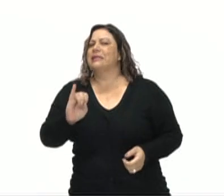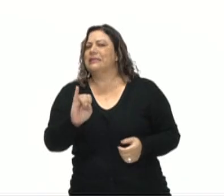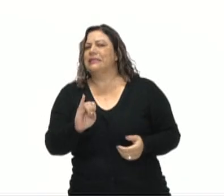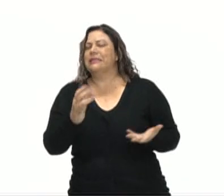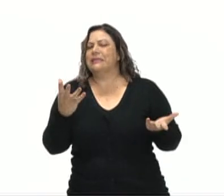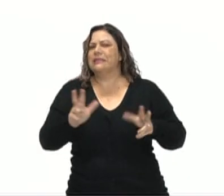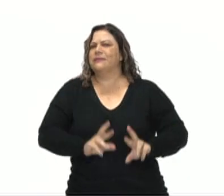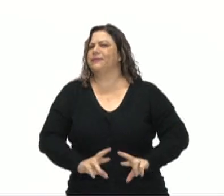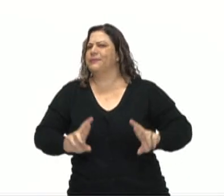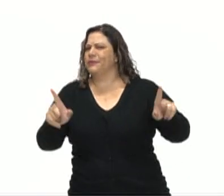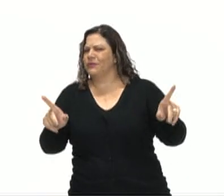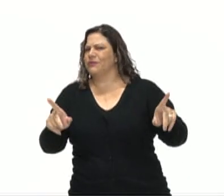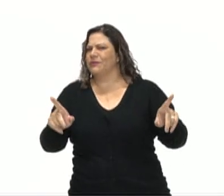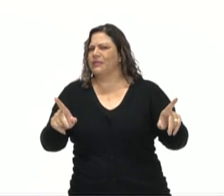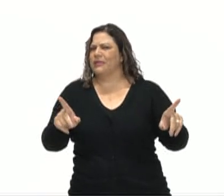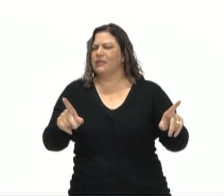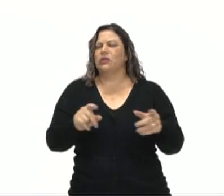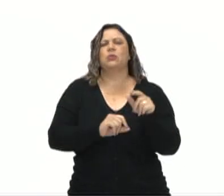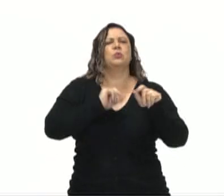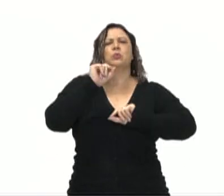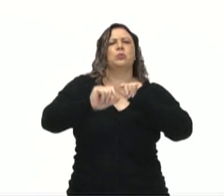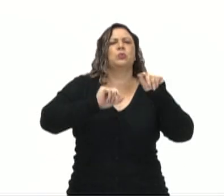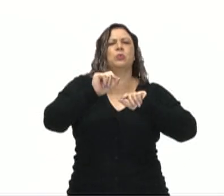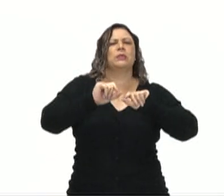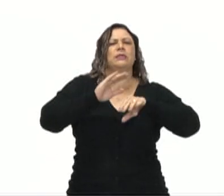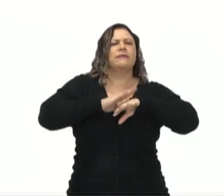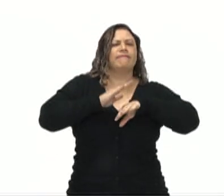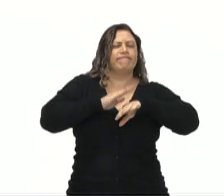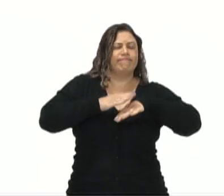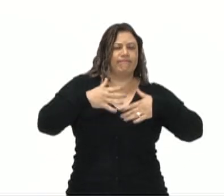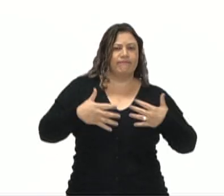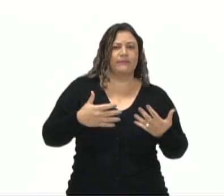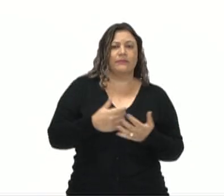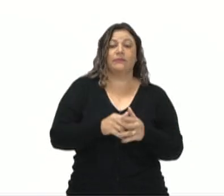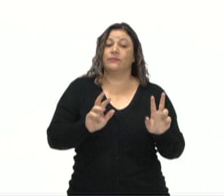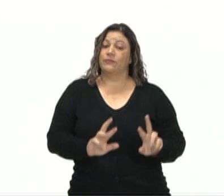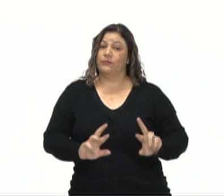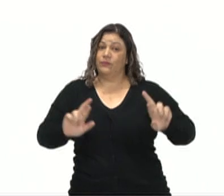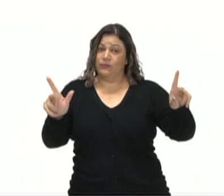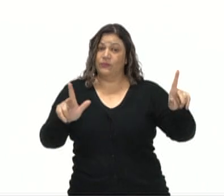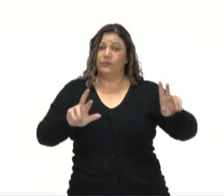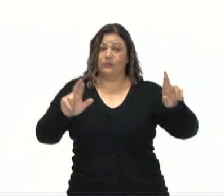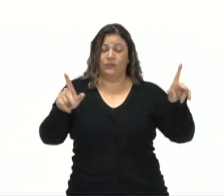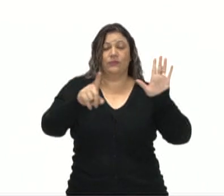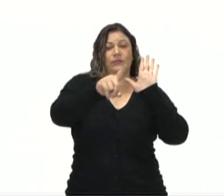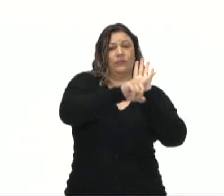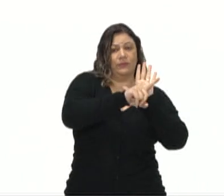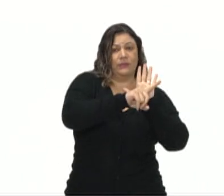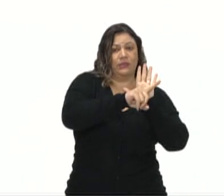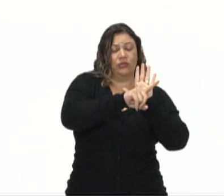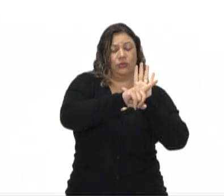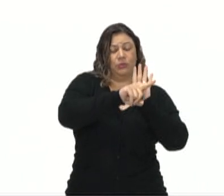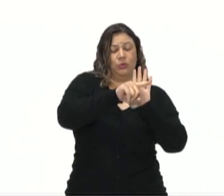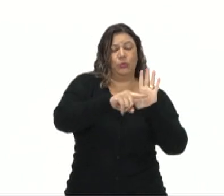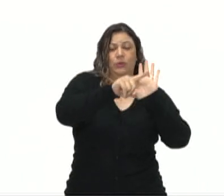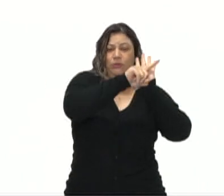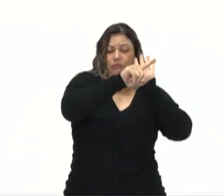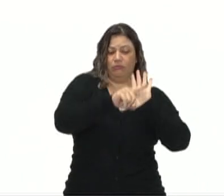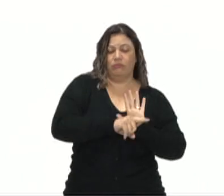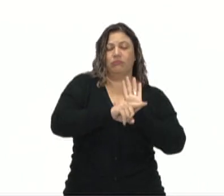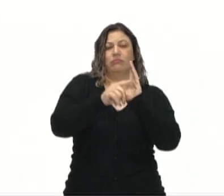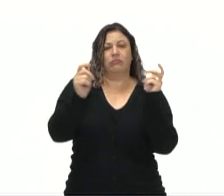forem diferentes, o que eu faço, né? Eu vou fazer a diferença, né? Eu vou diminuir um pelo outro